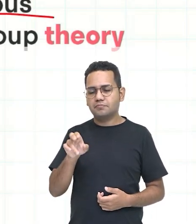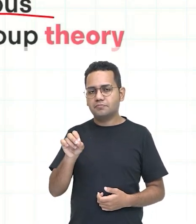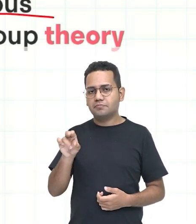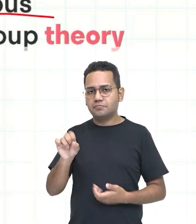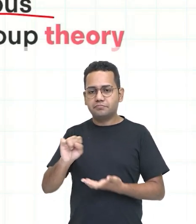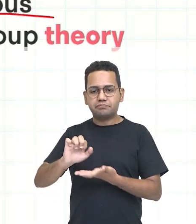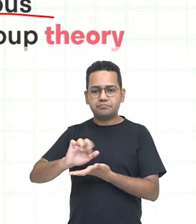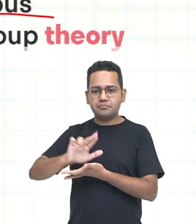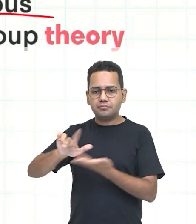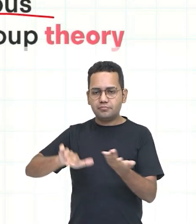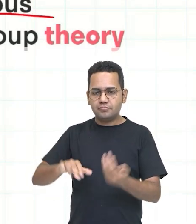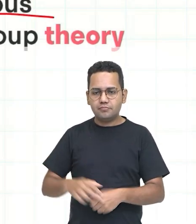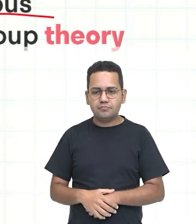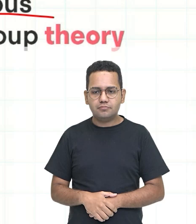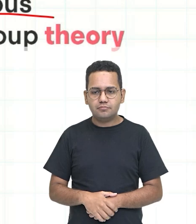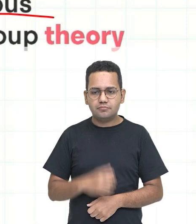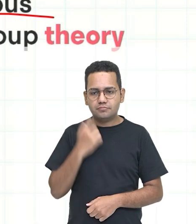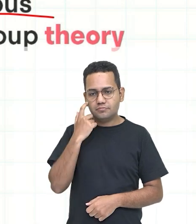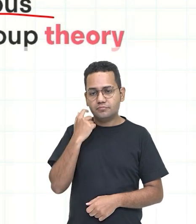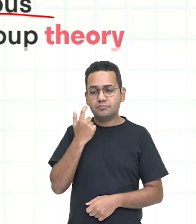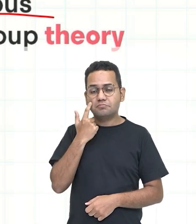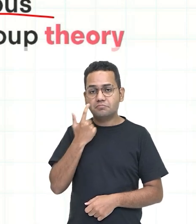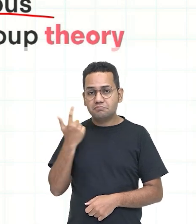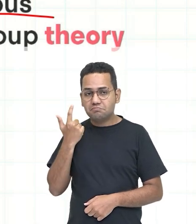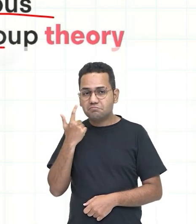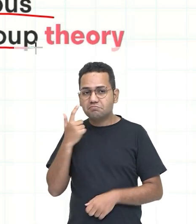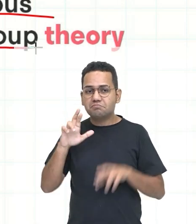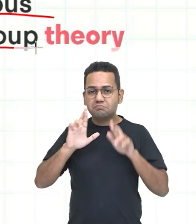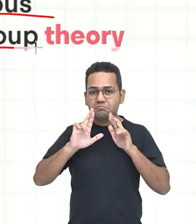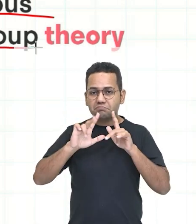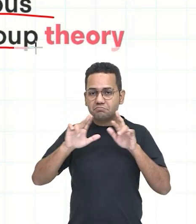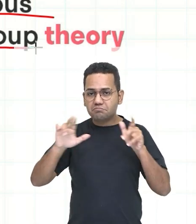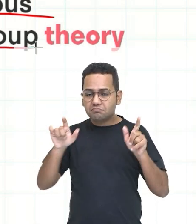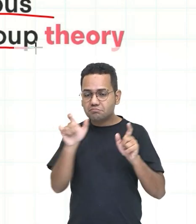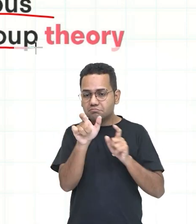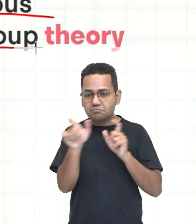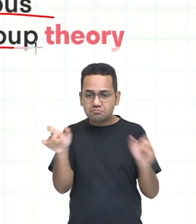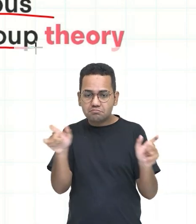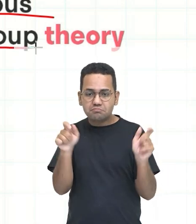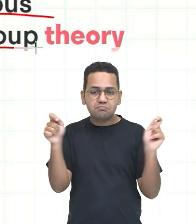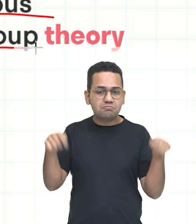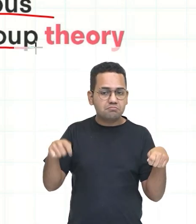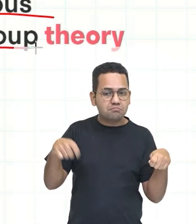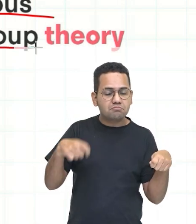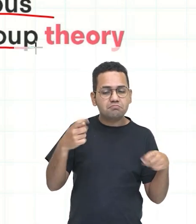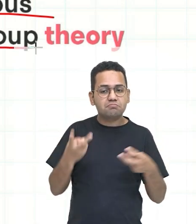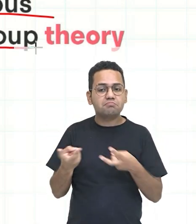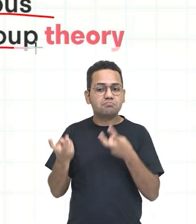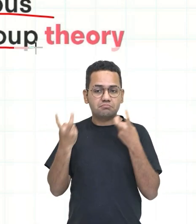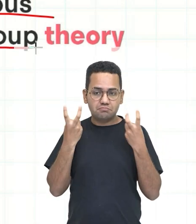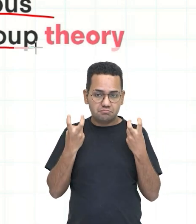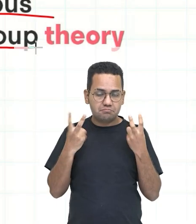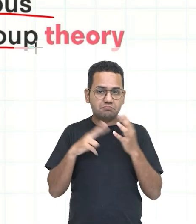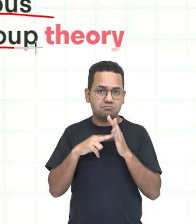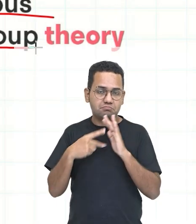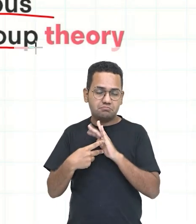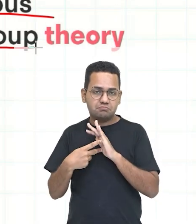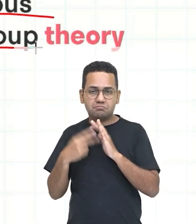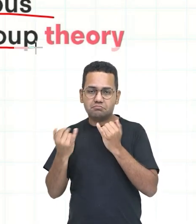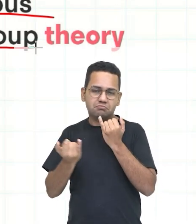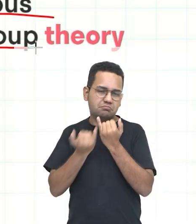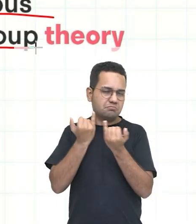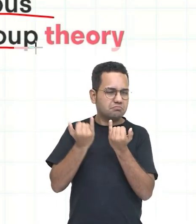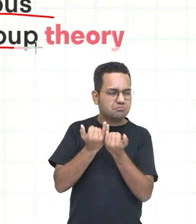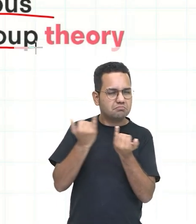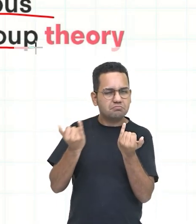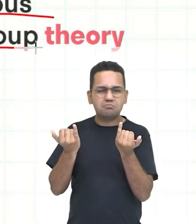exist. Olha a quantidade de palavras que nós conhecemos que nós conseguimos identificar aí o significado, porque ela se parece com